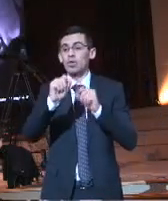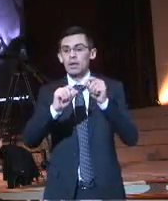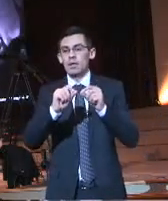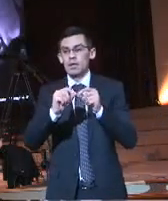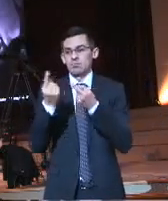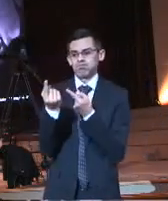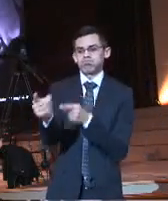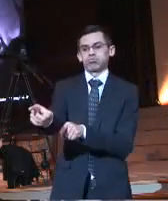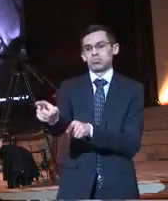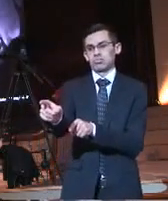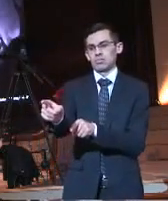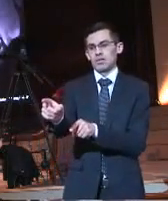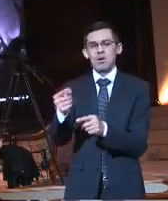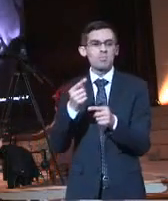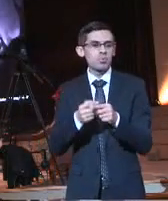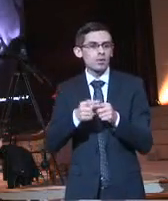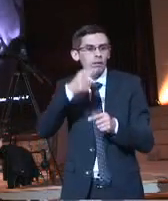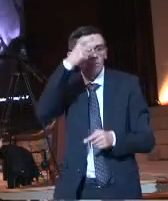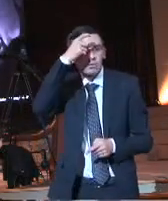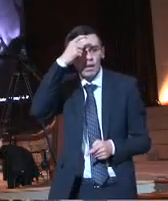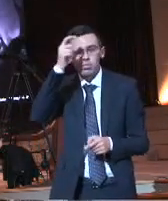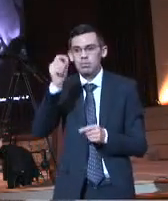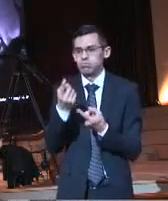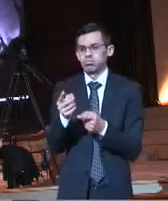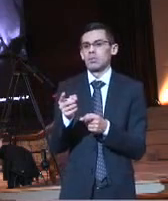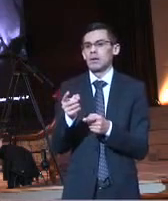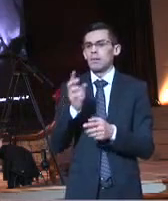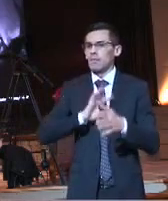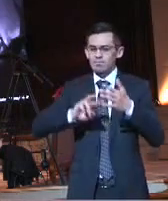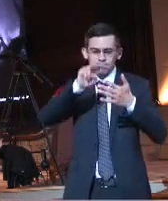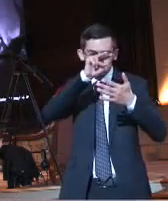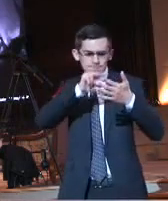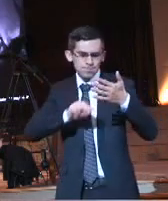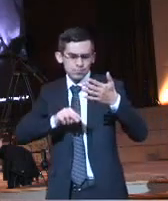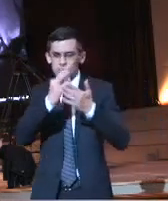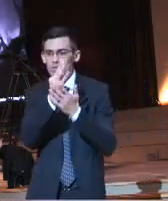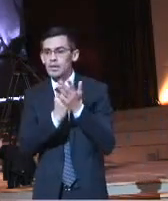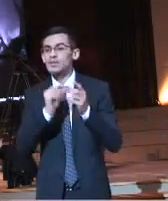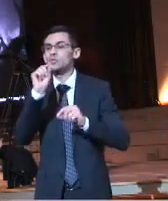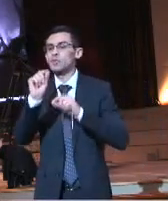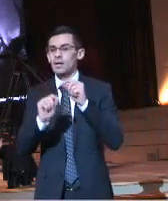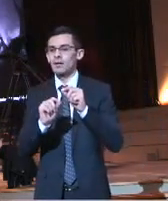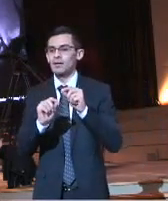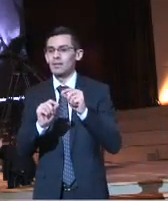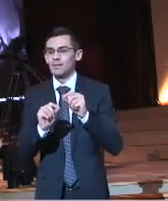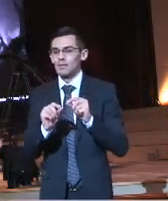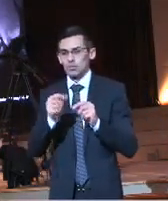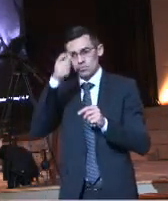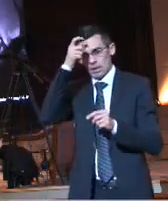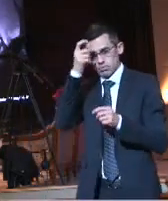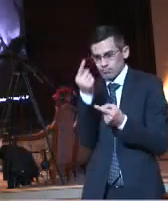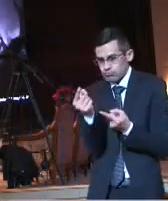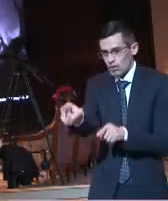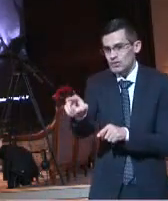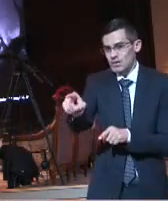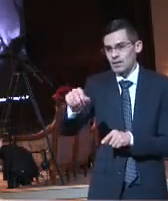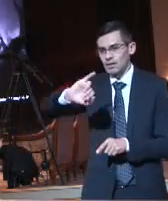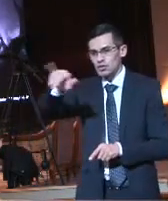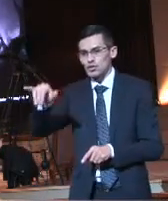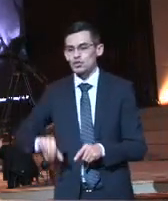acusador. Por que esse acusador, e quando a gente olha para esse texto, Satanás está acusando Jó, olha, Jó te serve